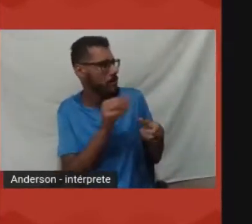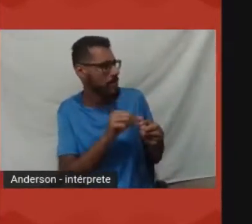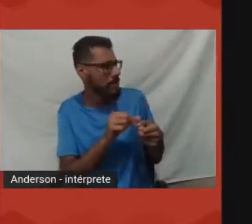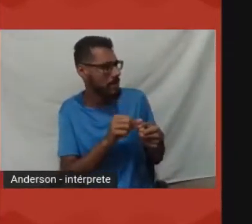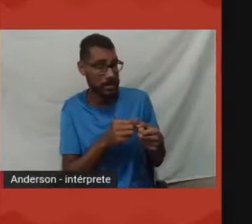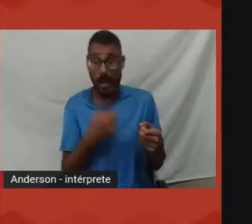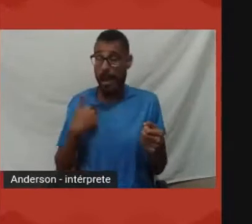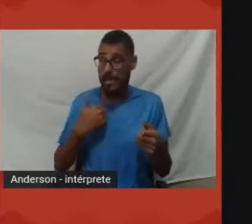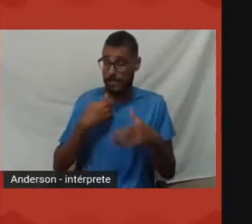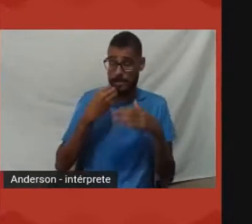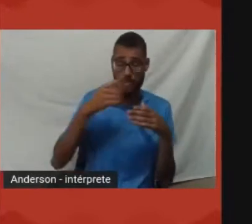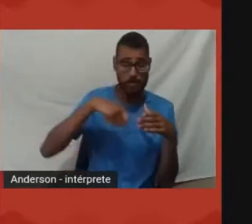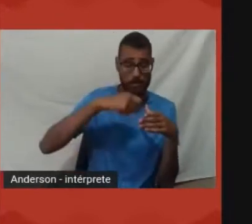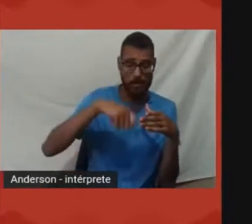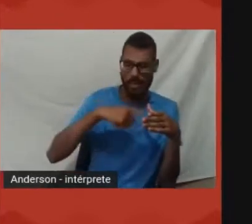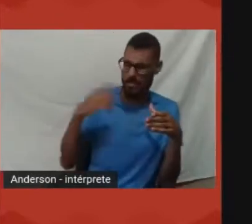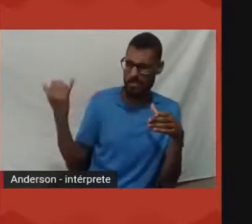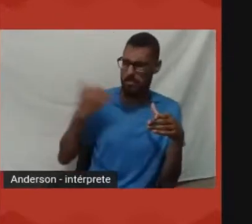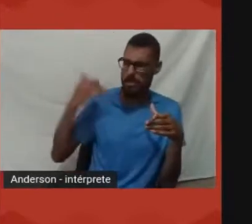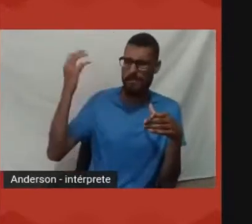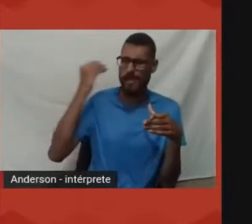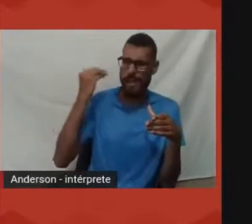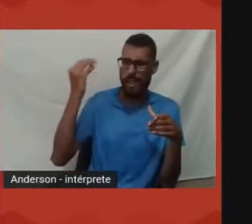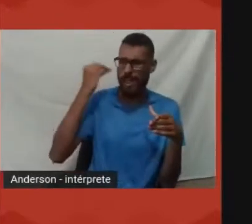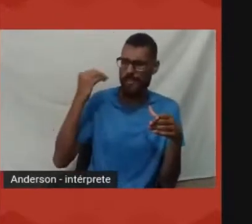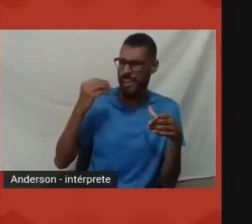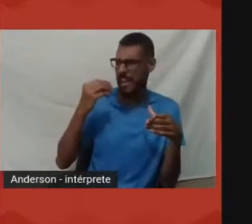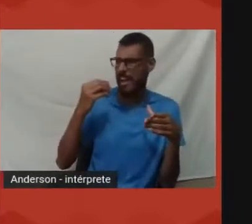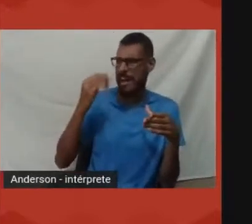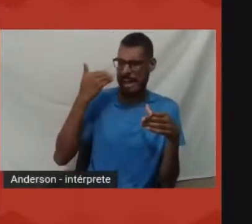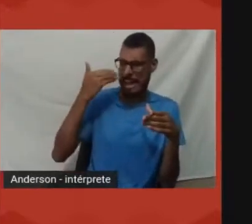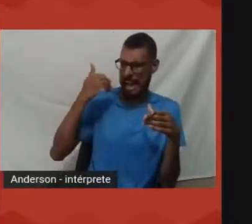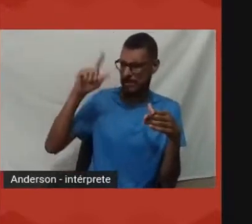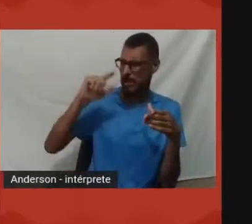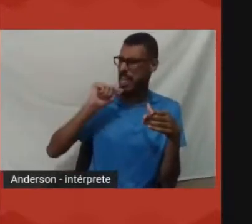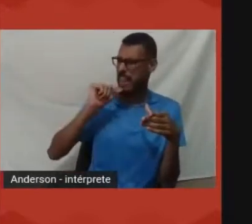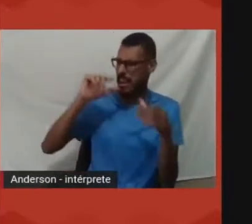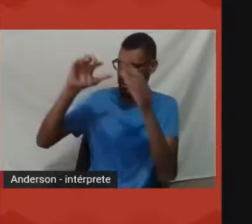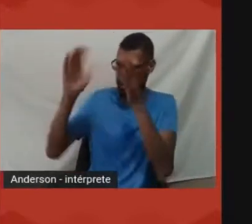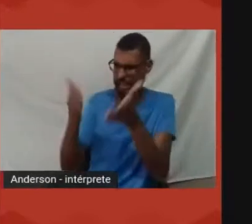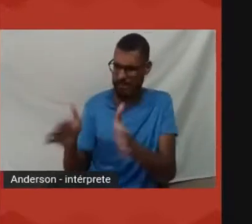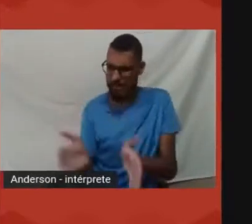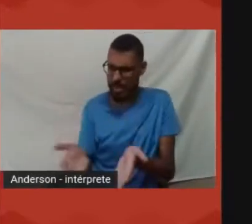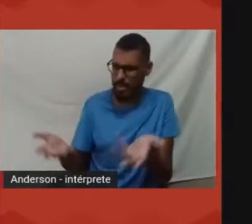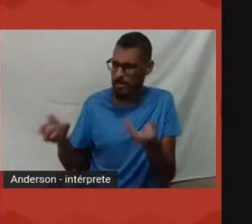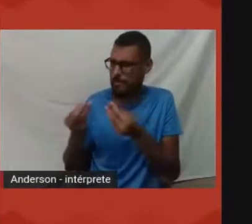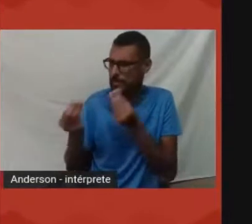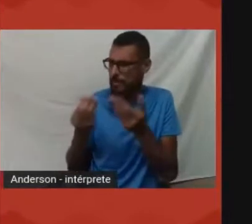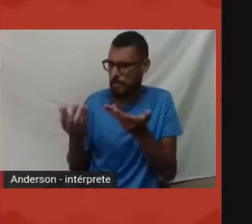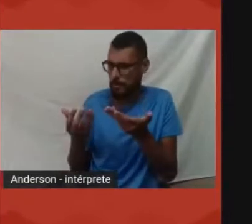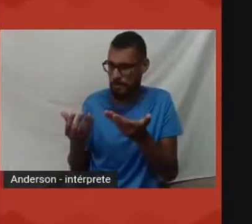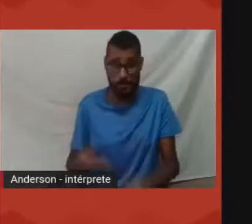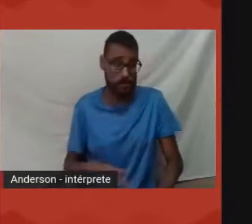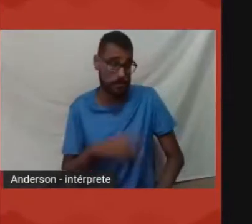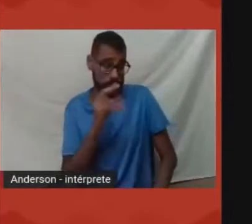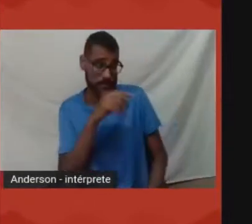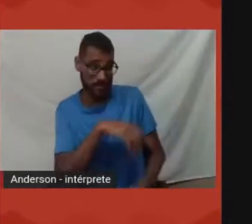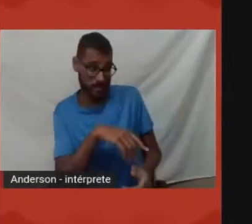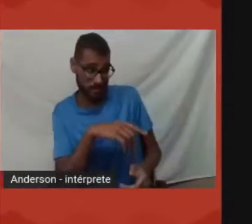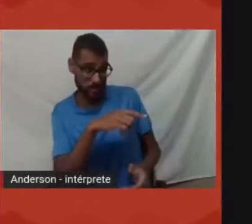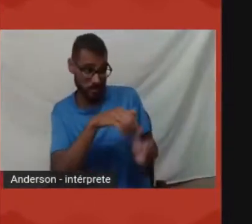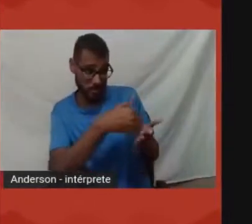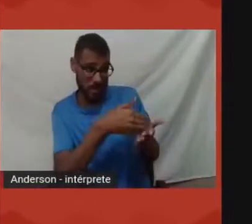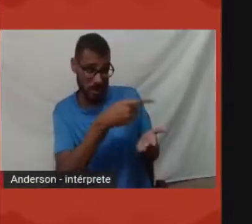indo bem, até você ver com essa história de que gatos são líquidos. Em compensação, esse seu migal aí é